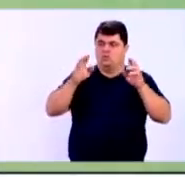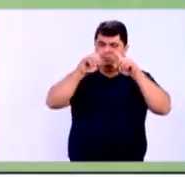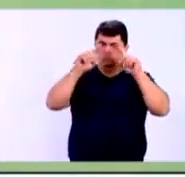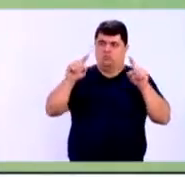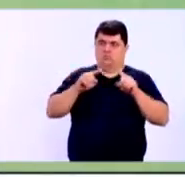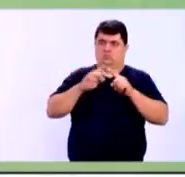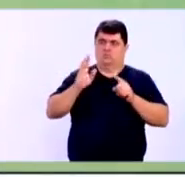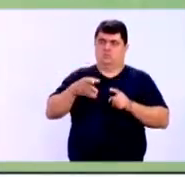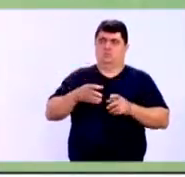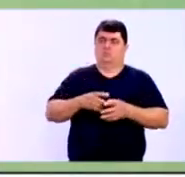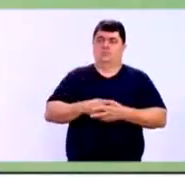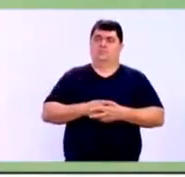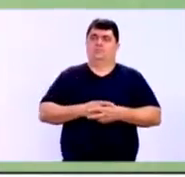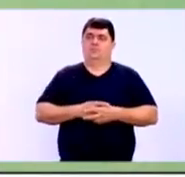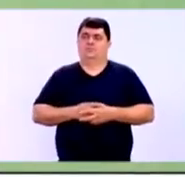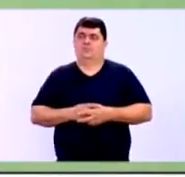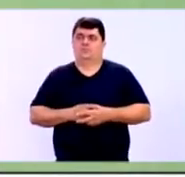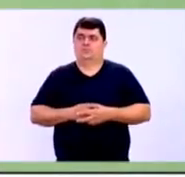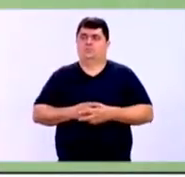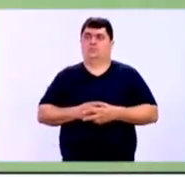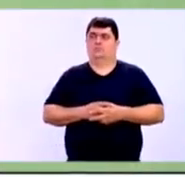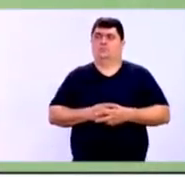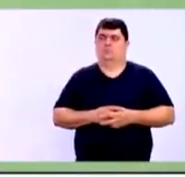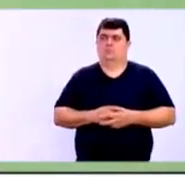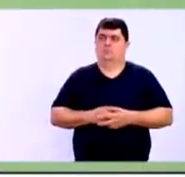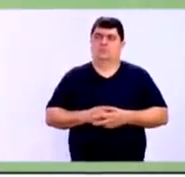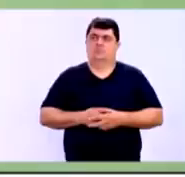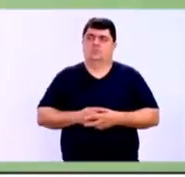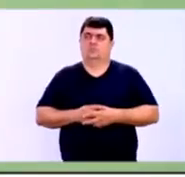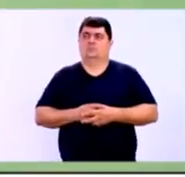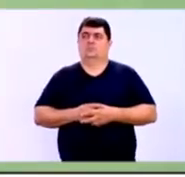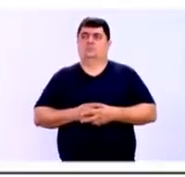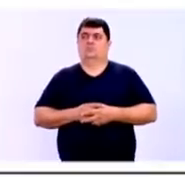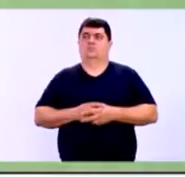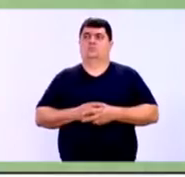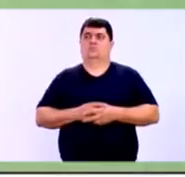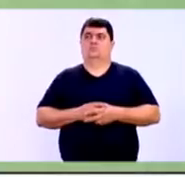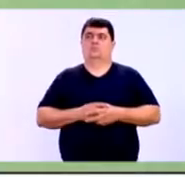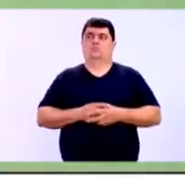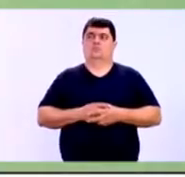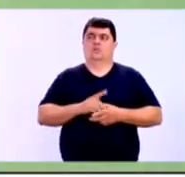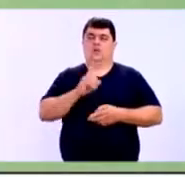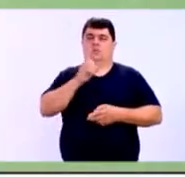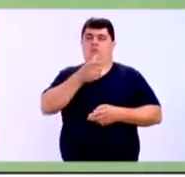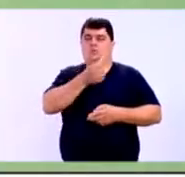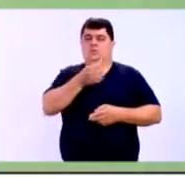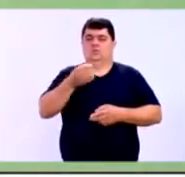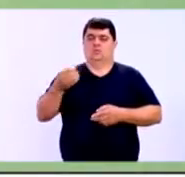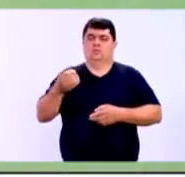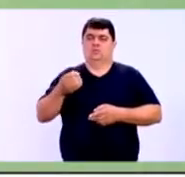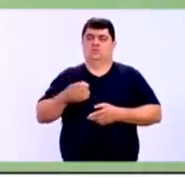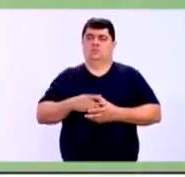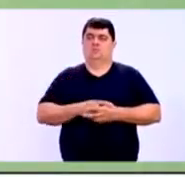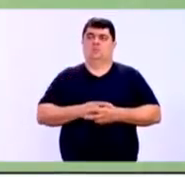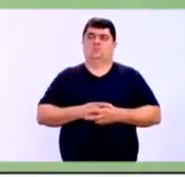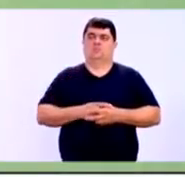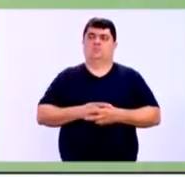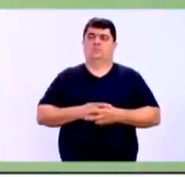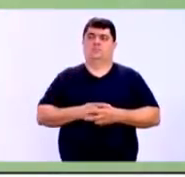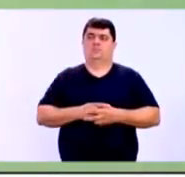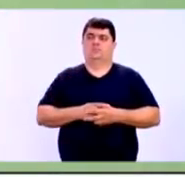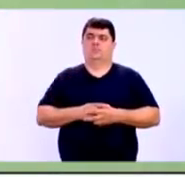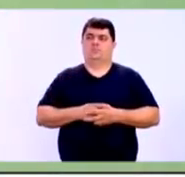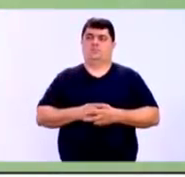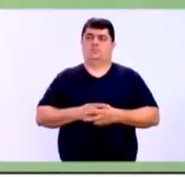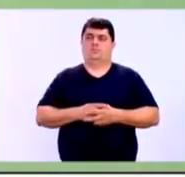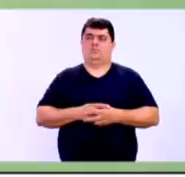inicial, mais compra, que deu o CMV de 1.600, certo? Então, o